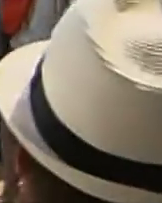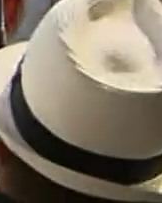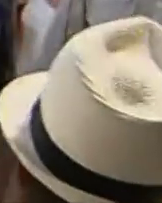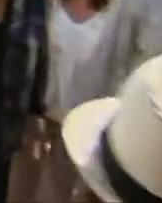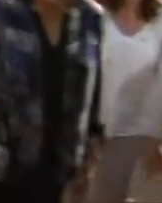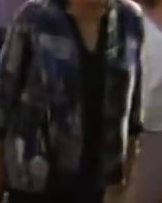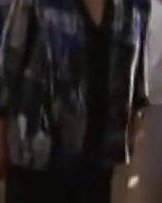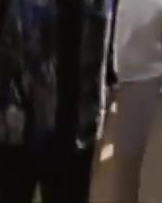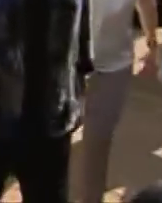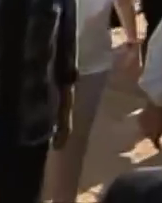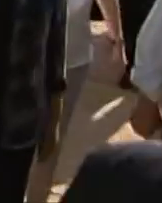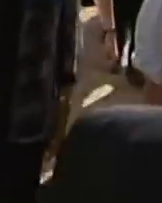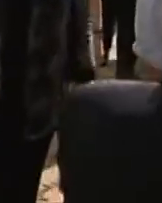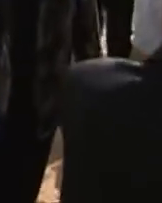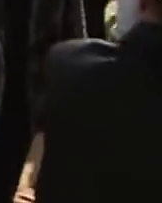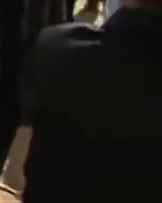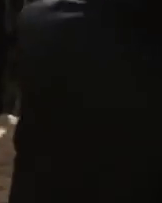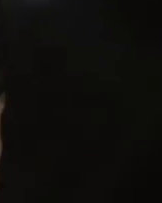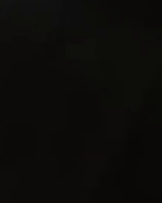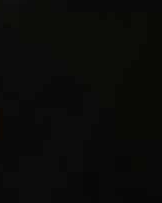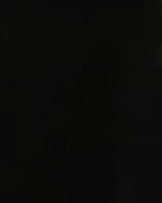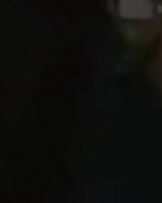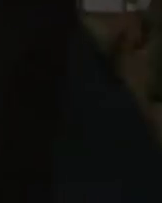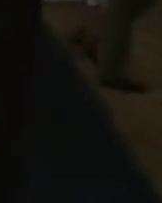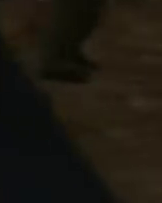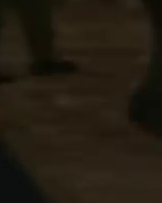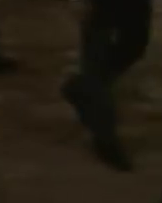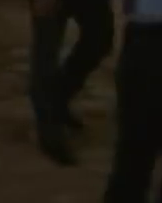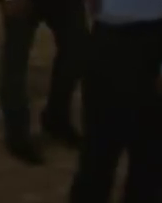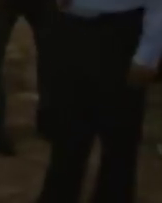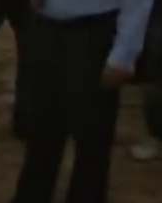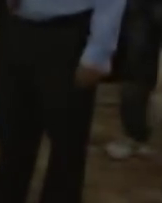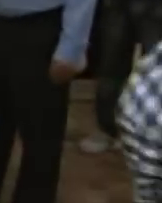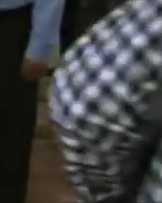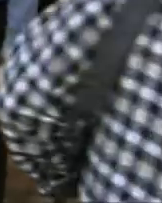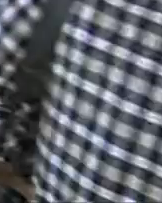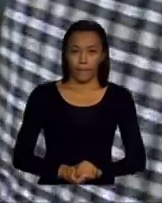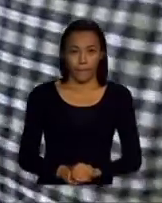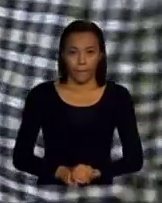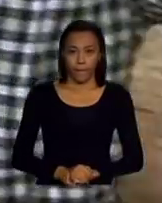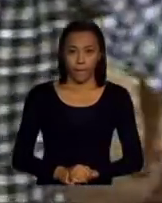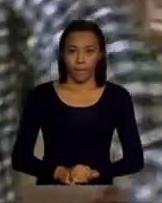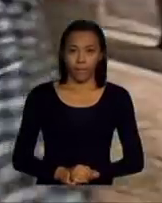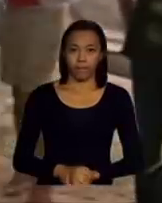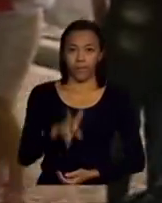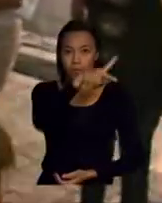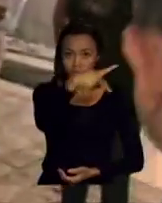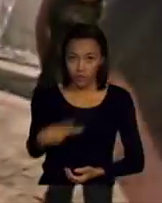Thank you.